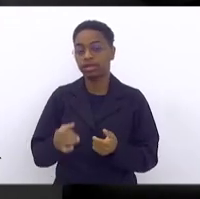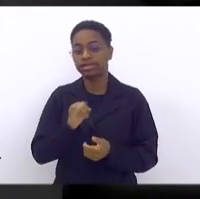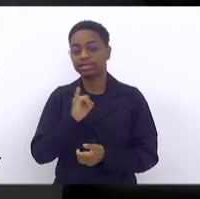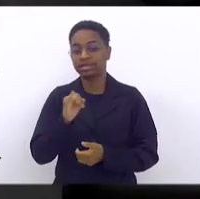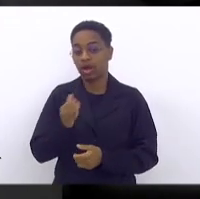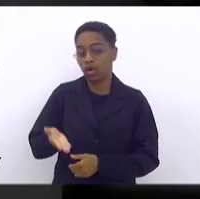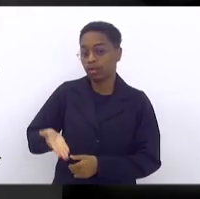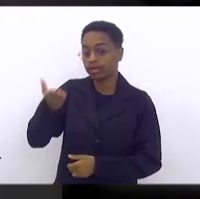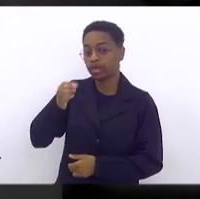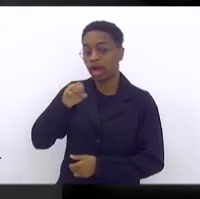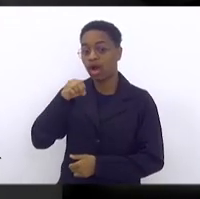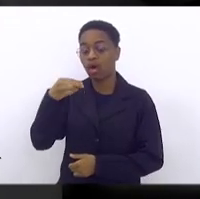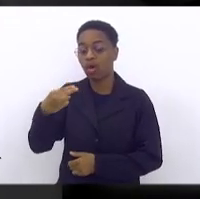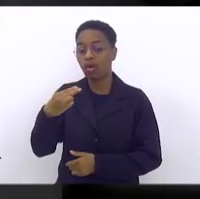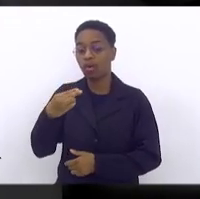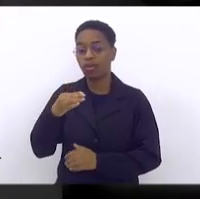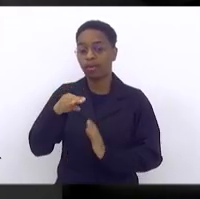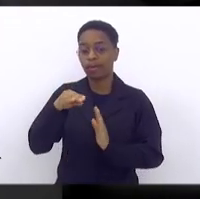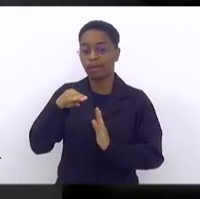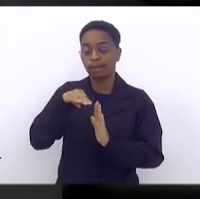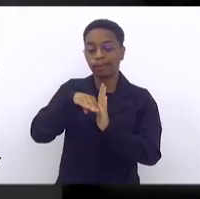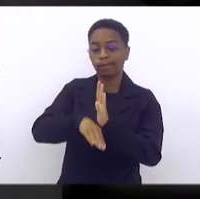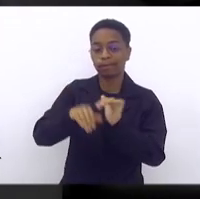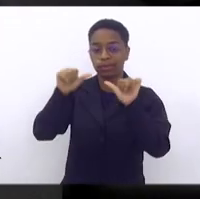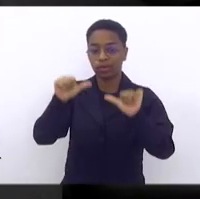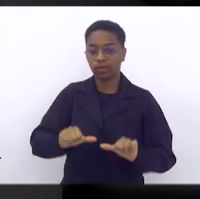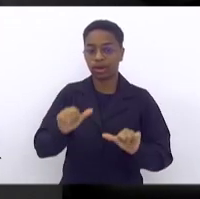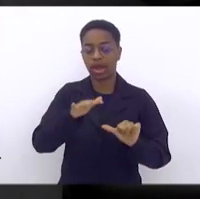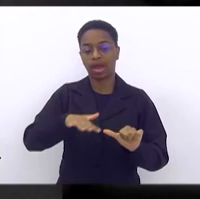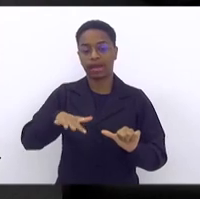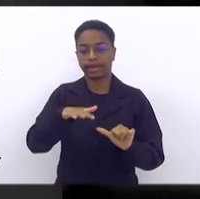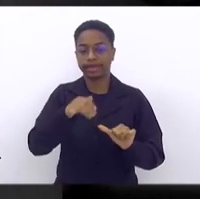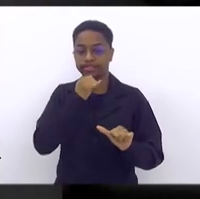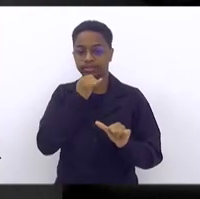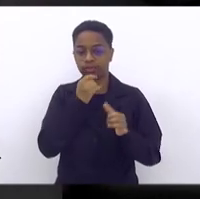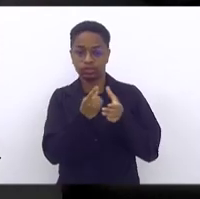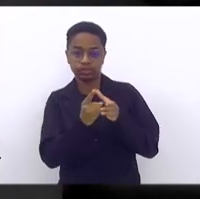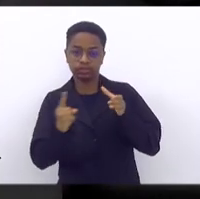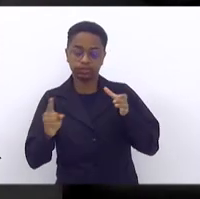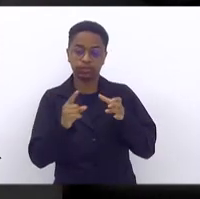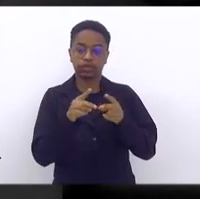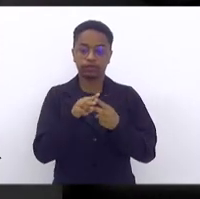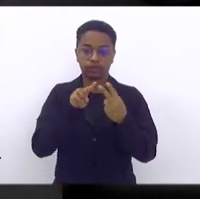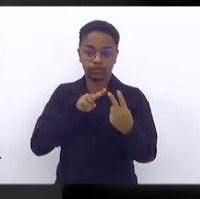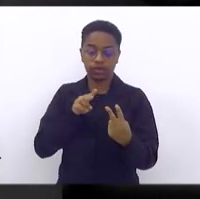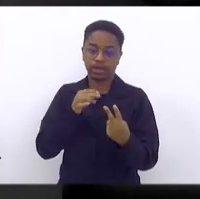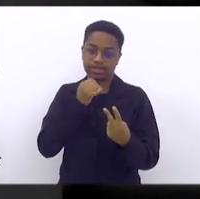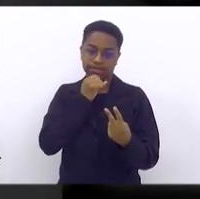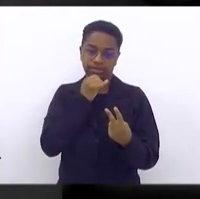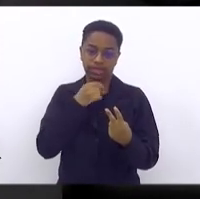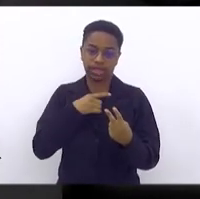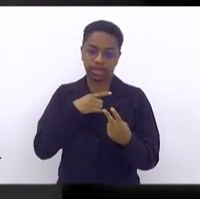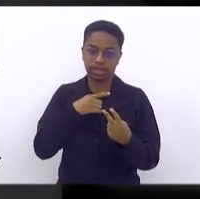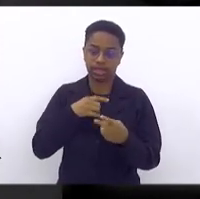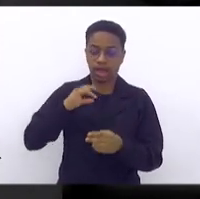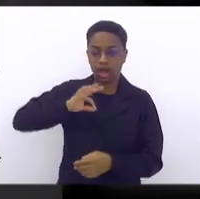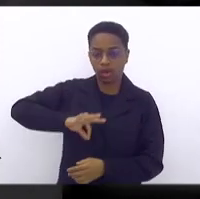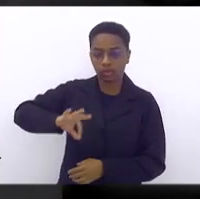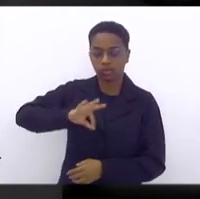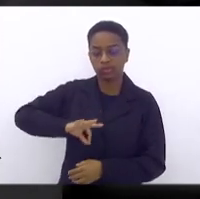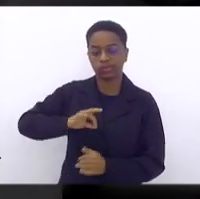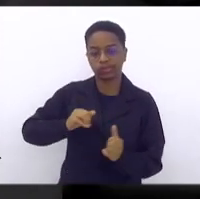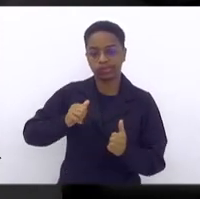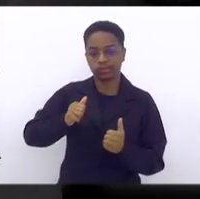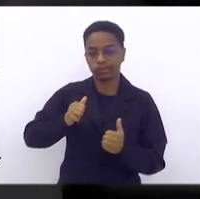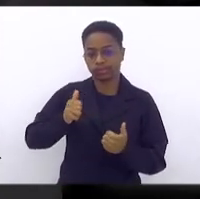agravar uma exclusão digital. Ou seja, eu vou liberar auxílio emergencial, vou liberar um acesso a um aplicativo específico, mas eu acabo excluindo uma